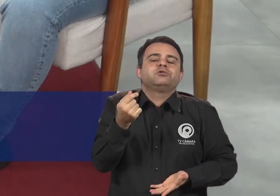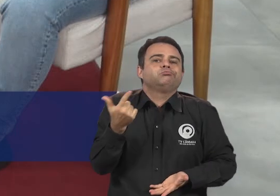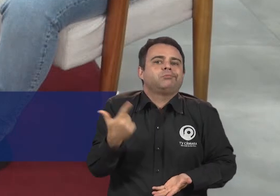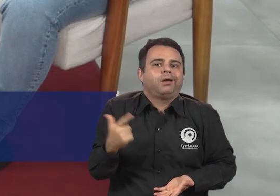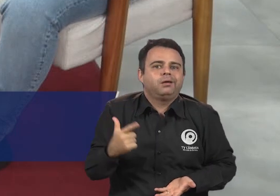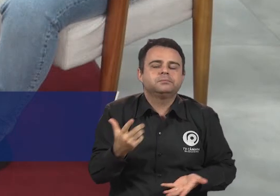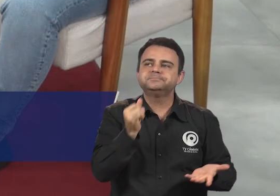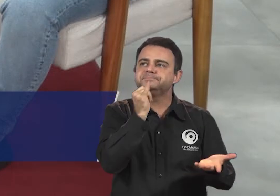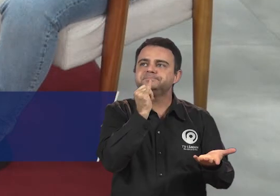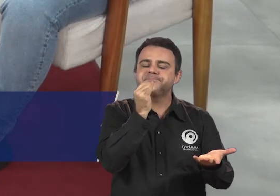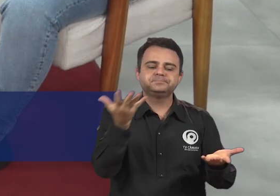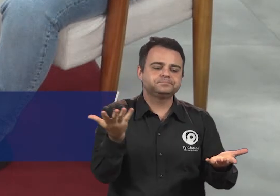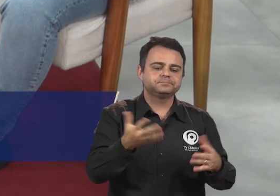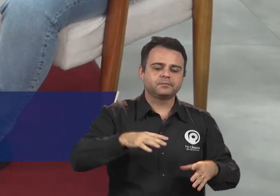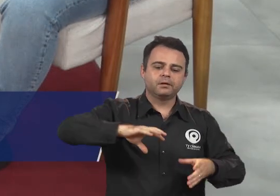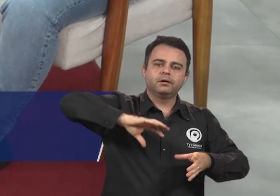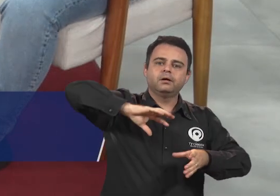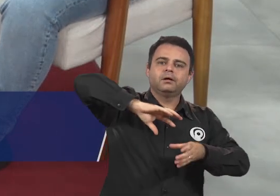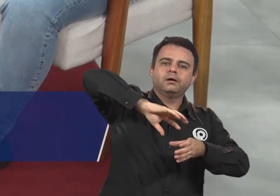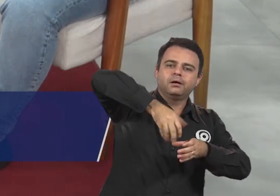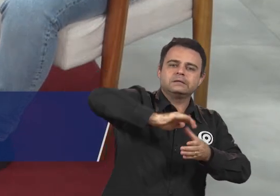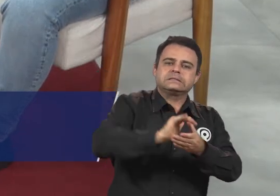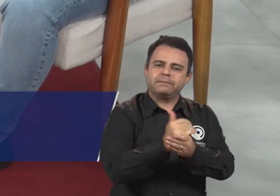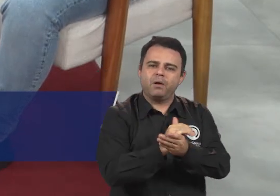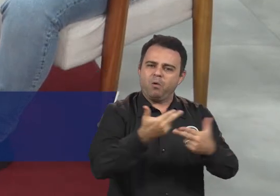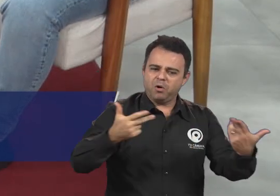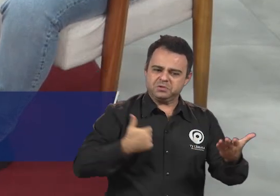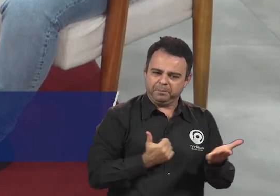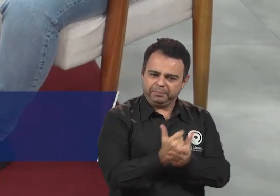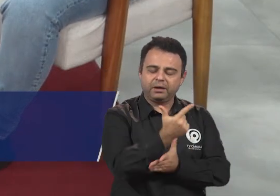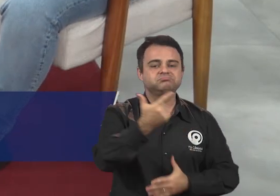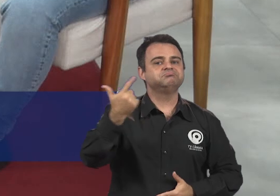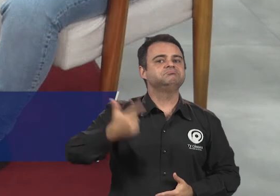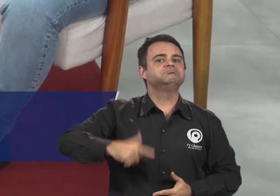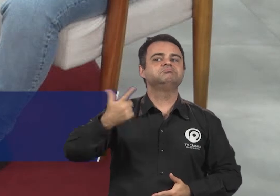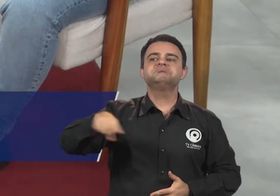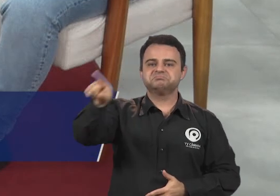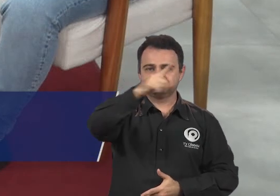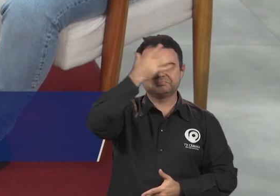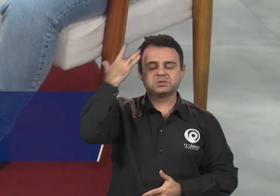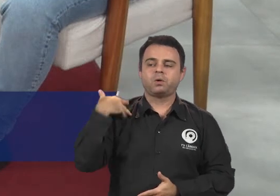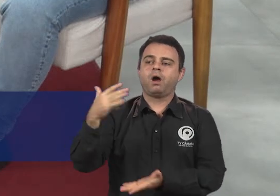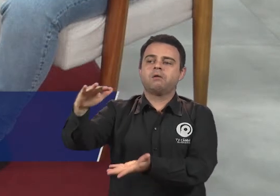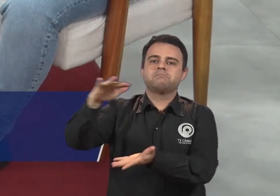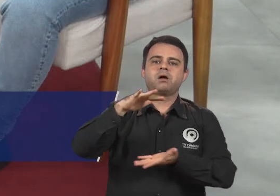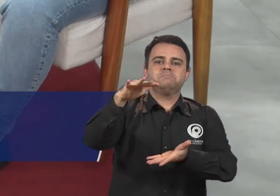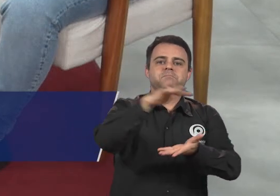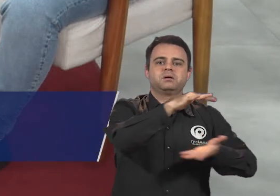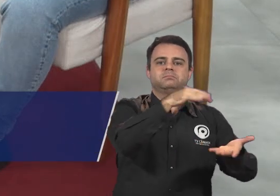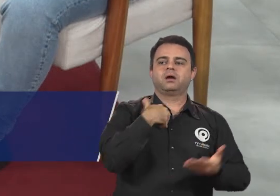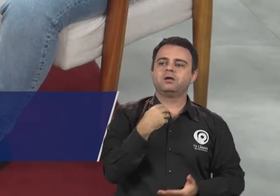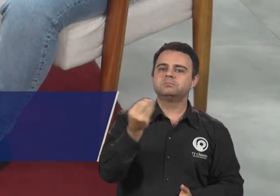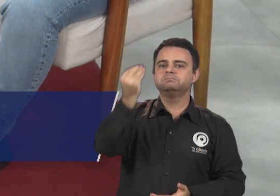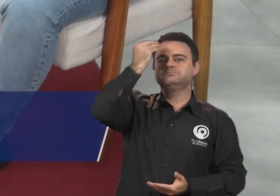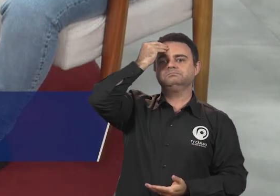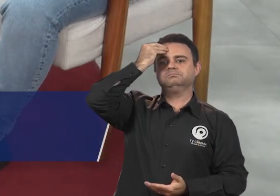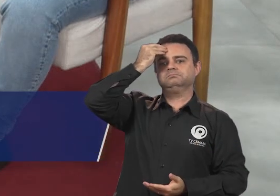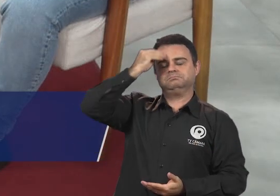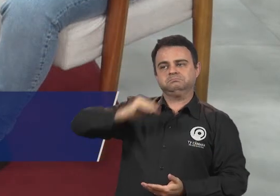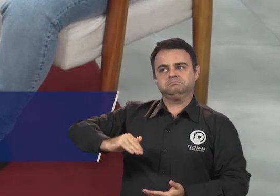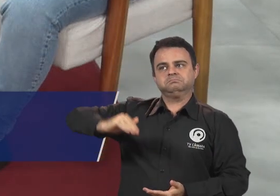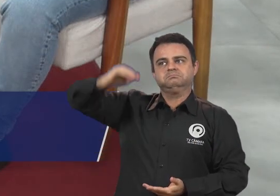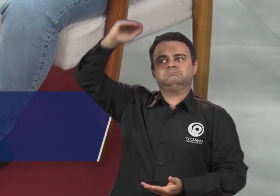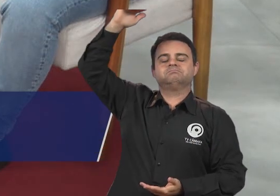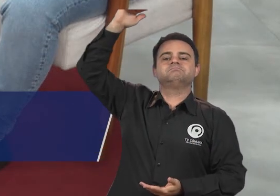tinha condição financeira de comprar produto para lavar roupa. E até isso nos ajudaram. Então é um propósito de vida que eu tinha, de ajudar as